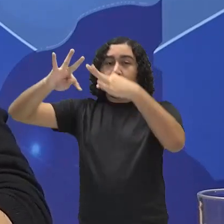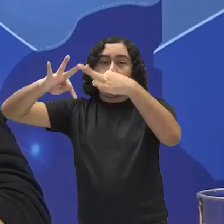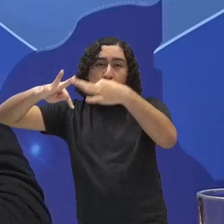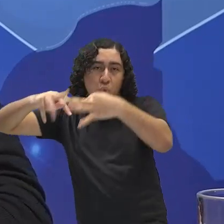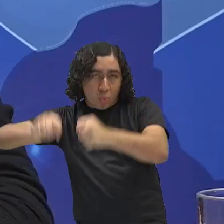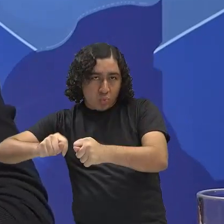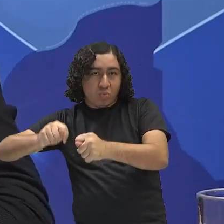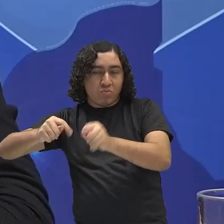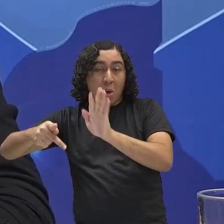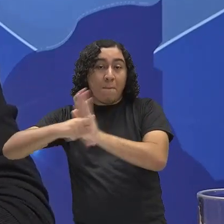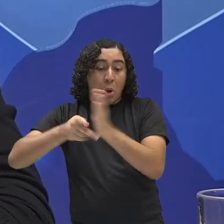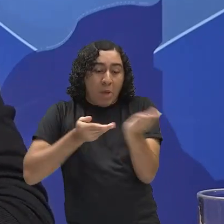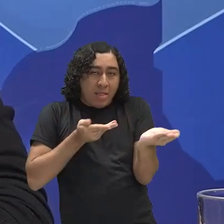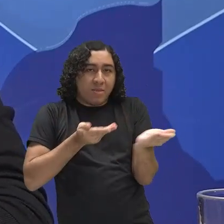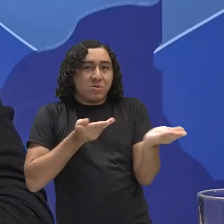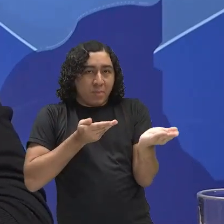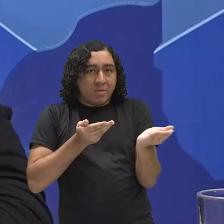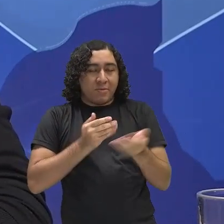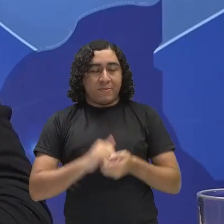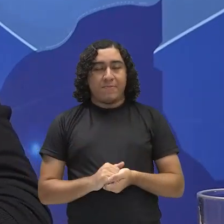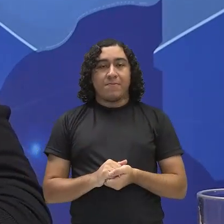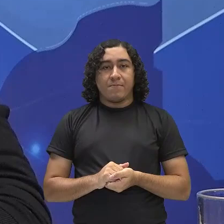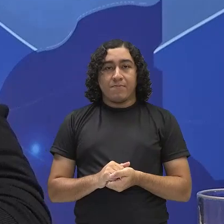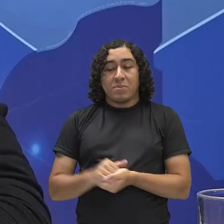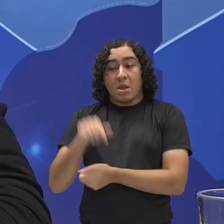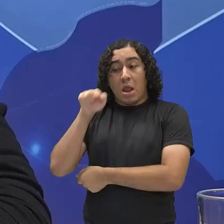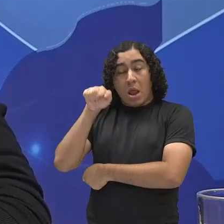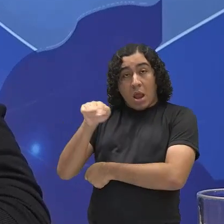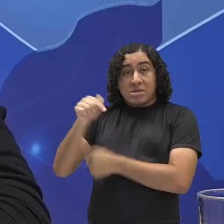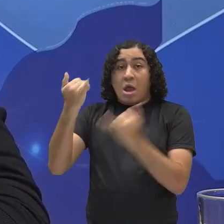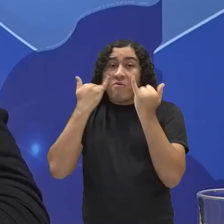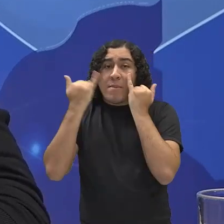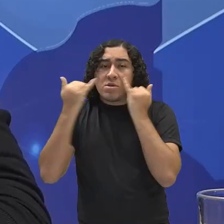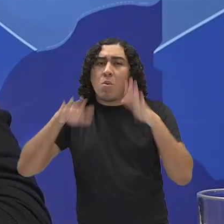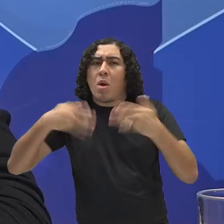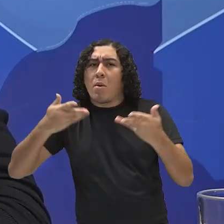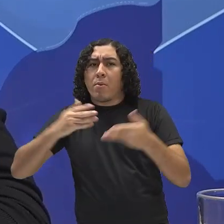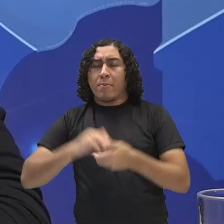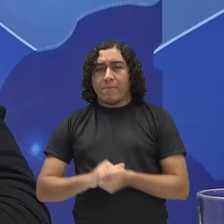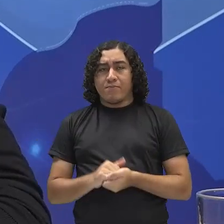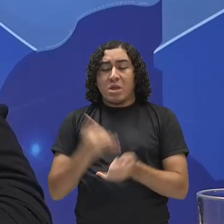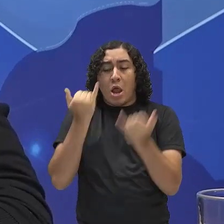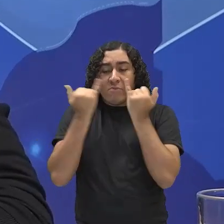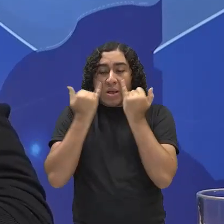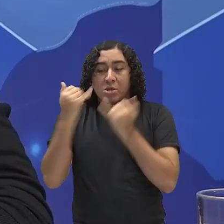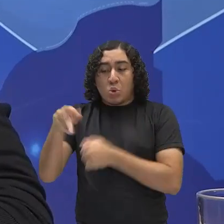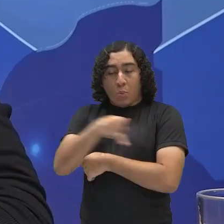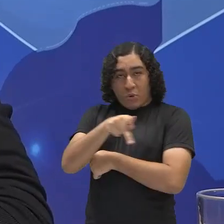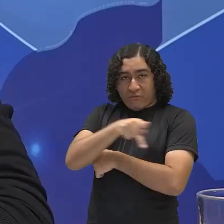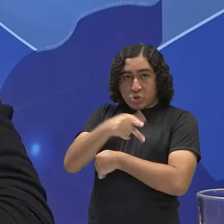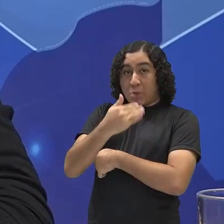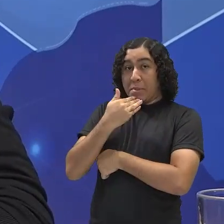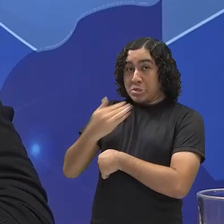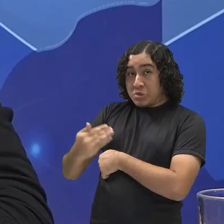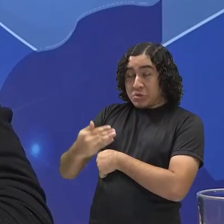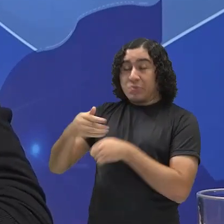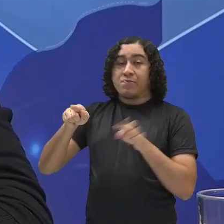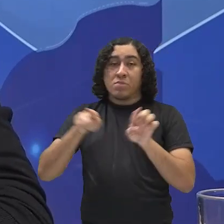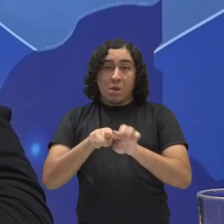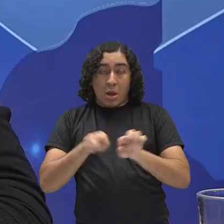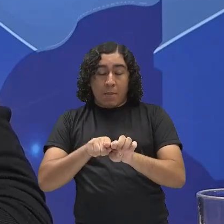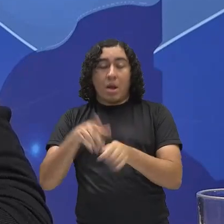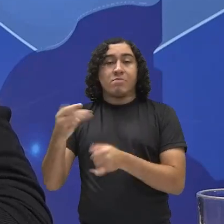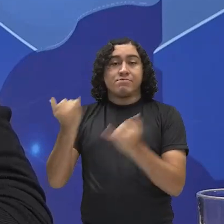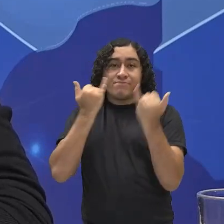do atendimento. E nessas informações, elas vão constar informações do professor que entrou em contato, vai constar também